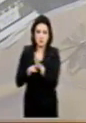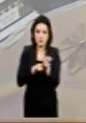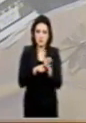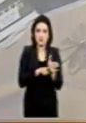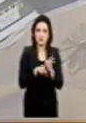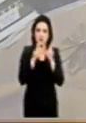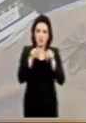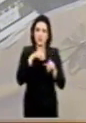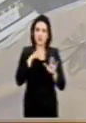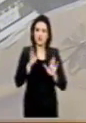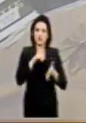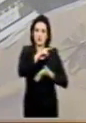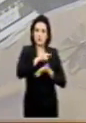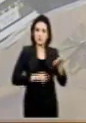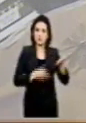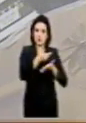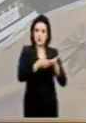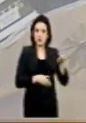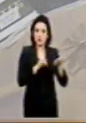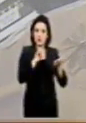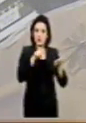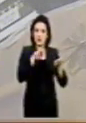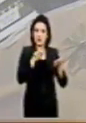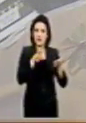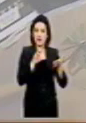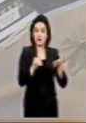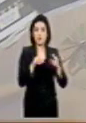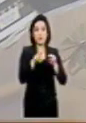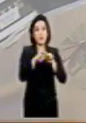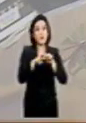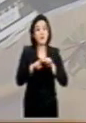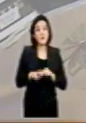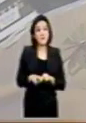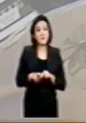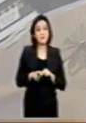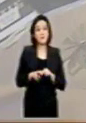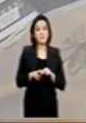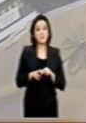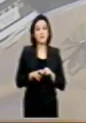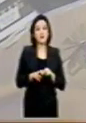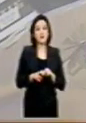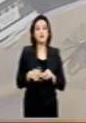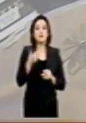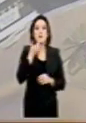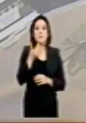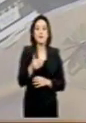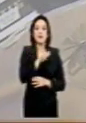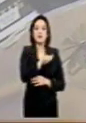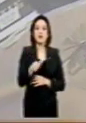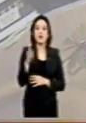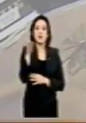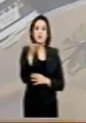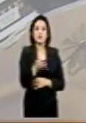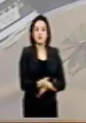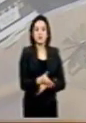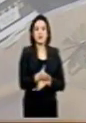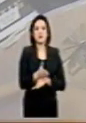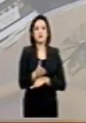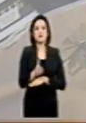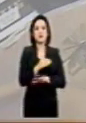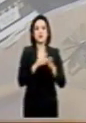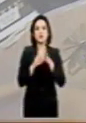E por esses fundamentos, requer na reclamação a anulação dos atos levados a